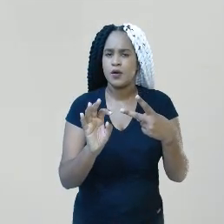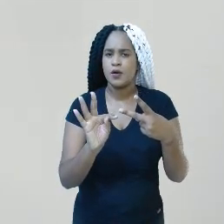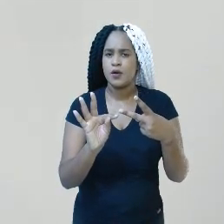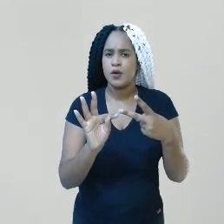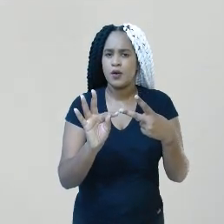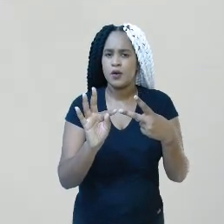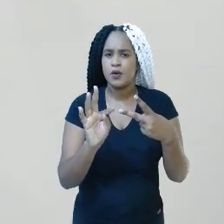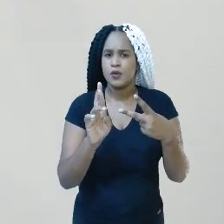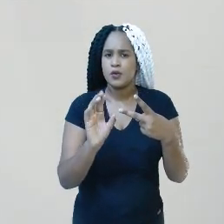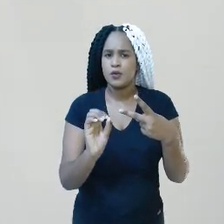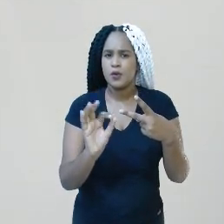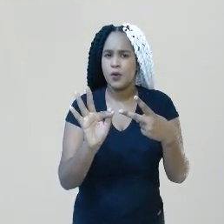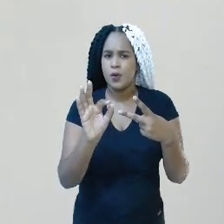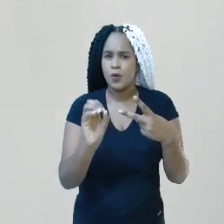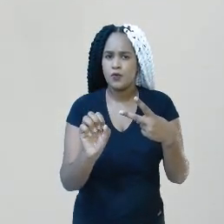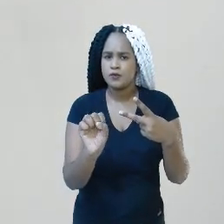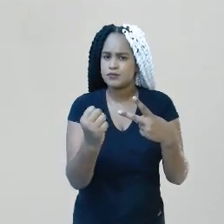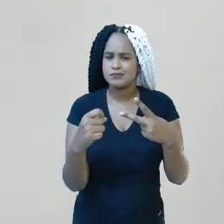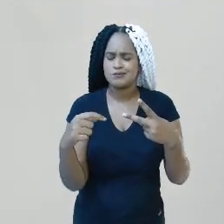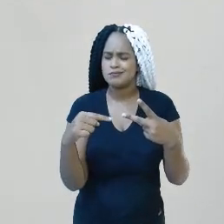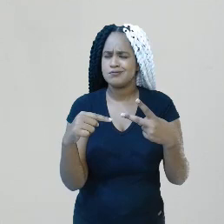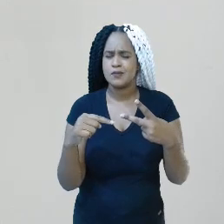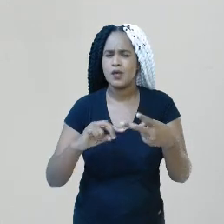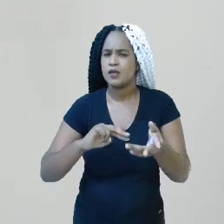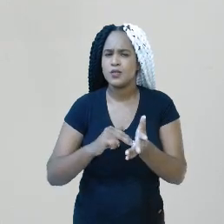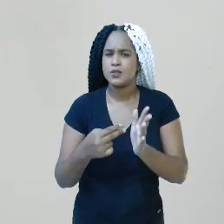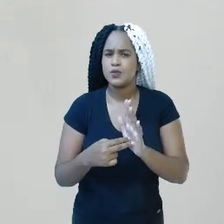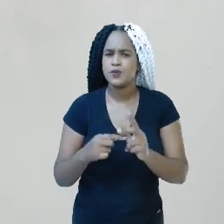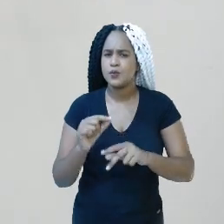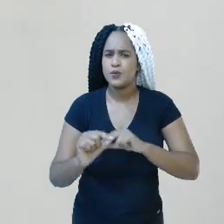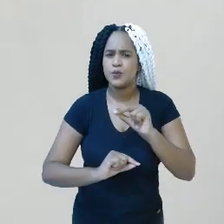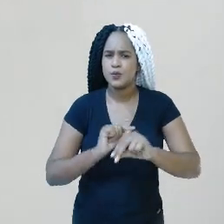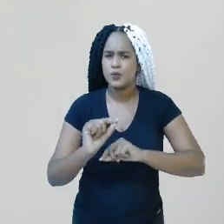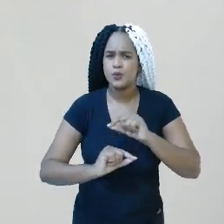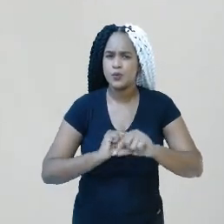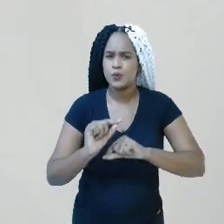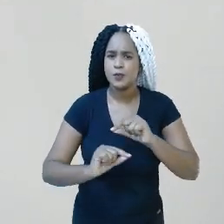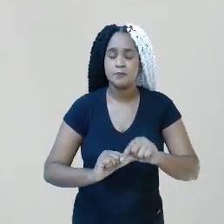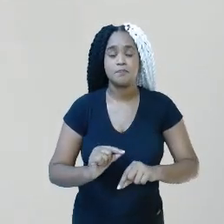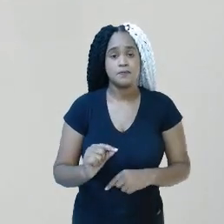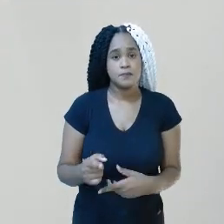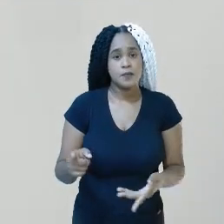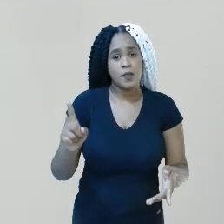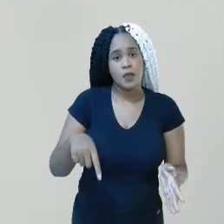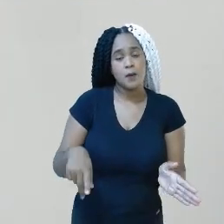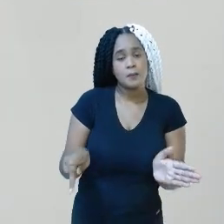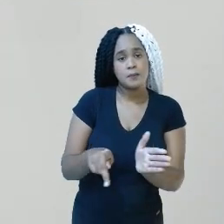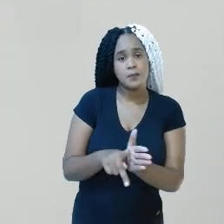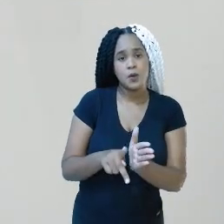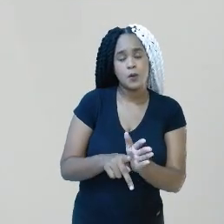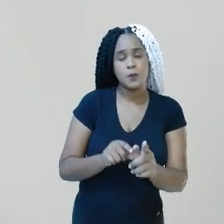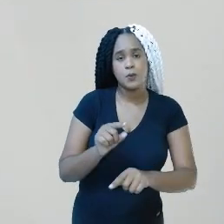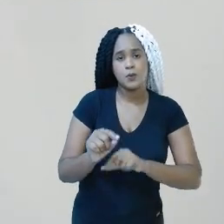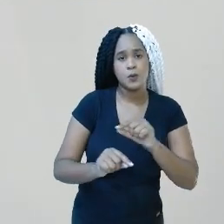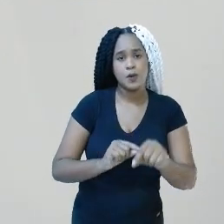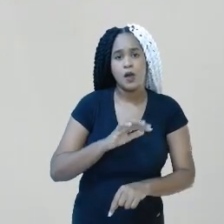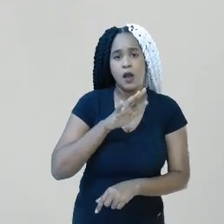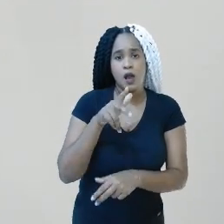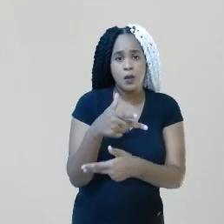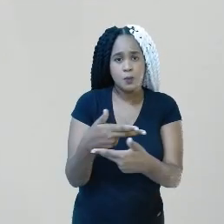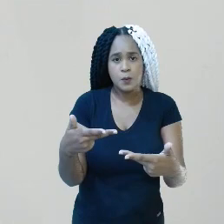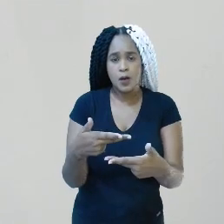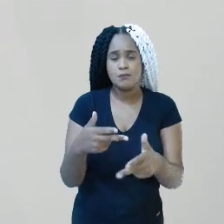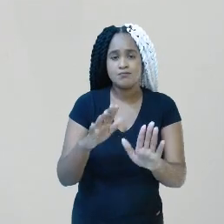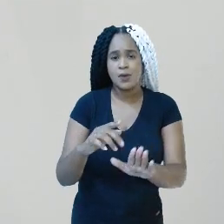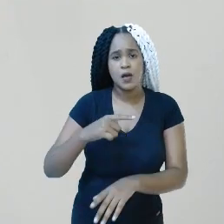maior do que autótrofo, né? Então, o que são seres heterótrofos? São organismos que não conseguem produzir